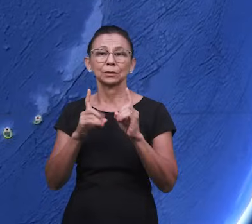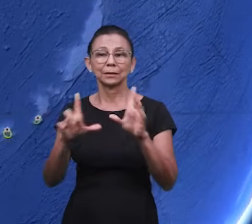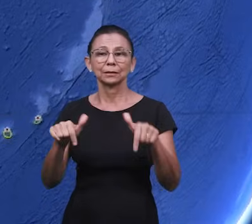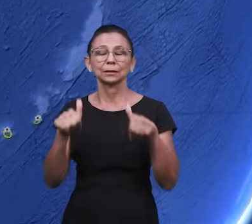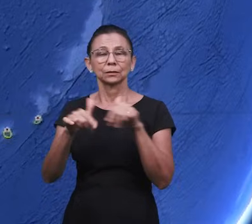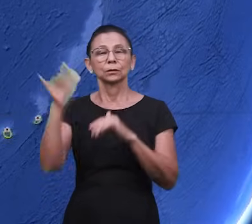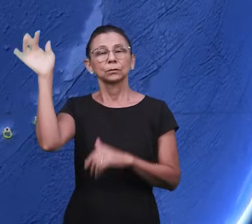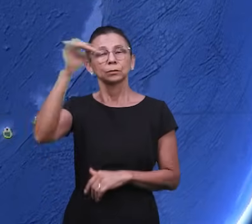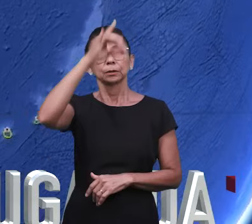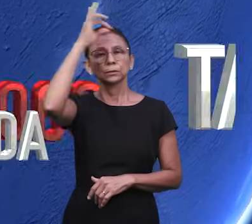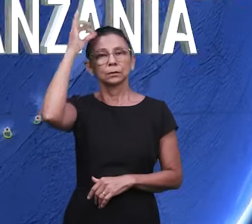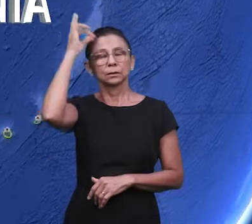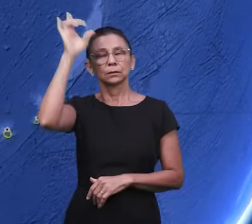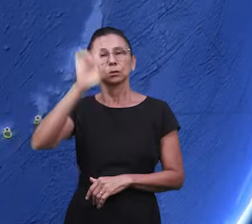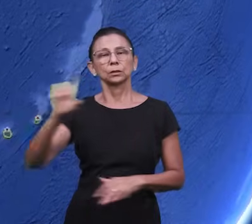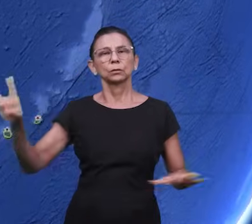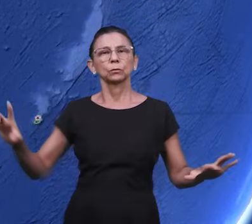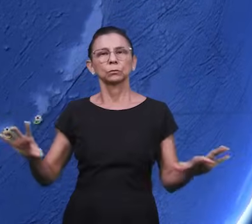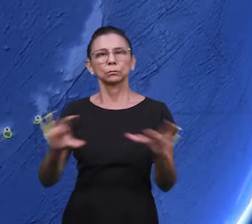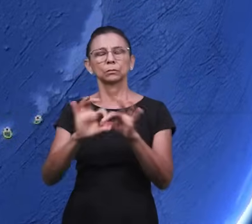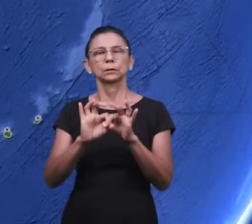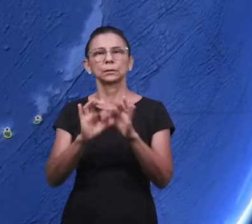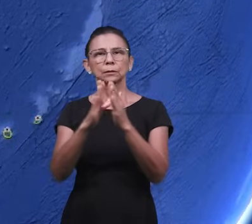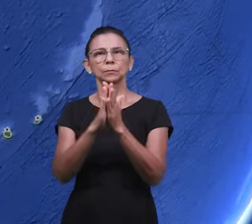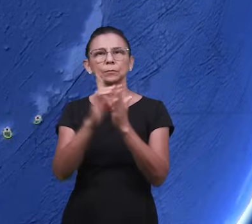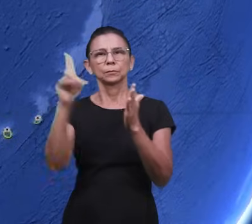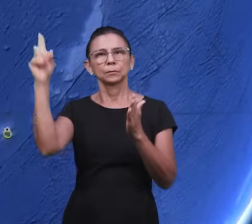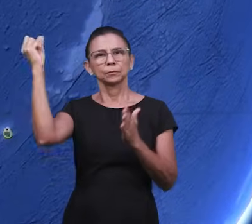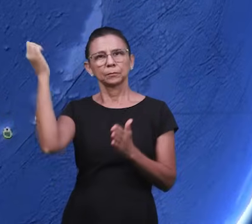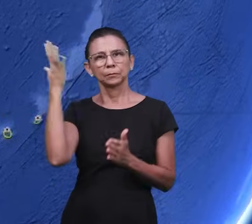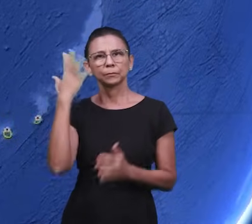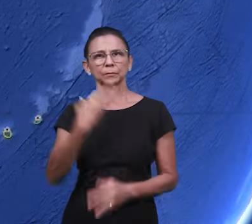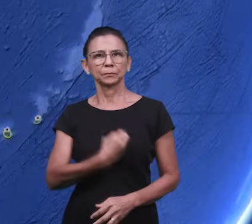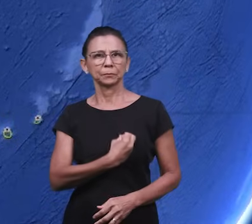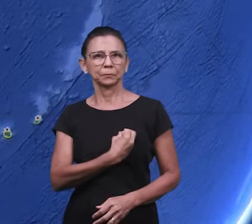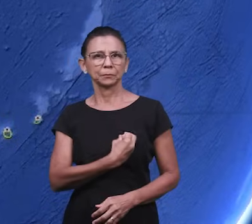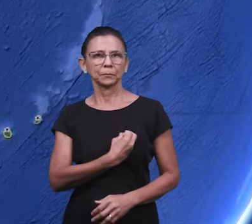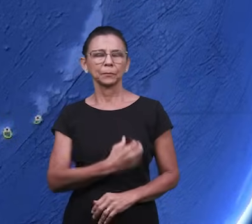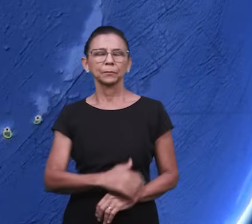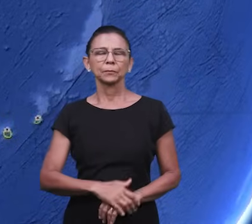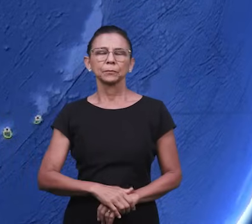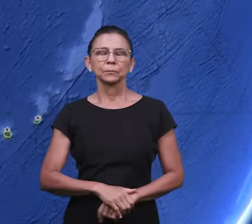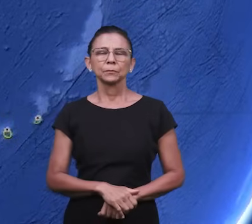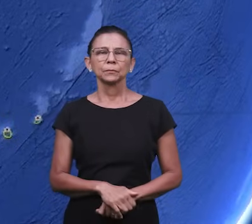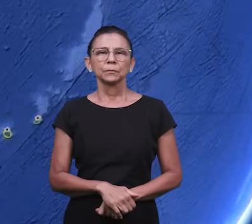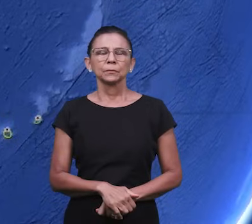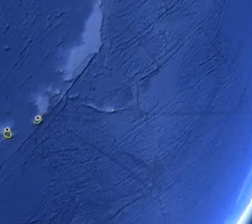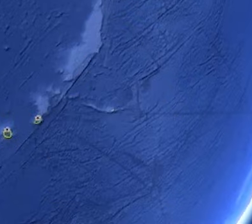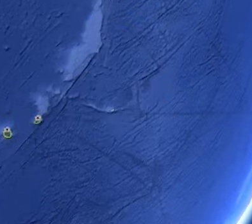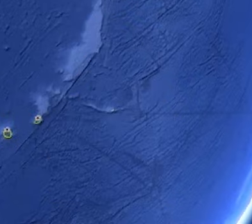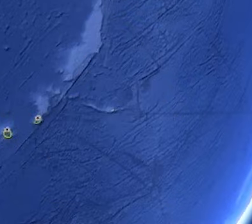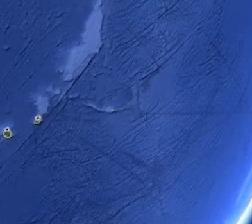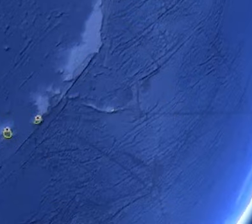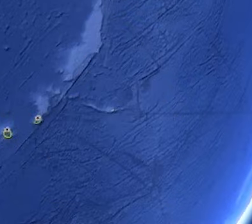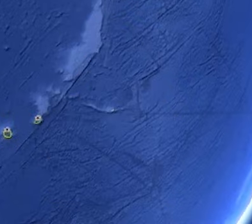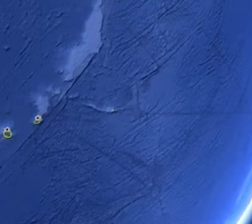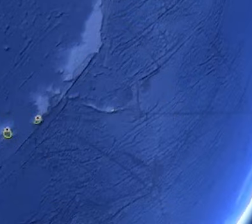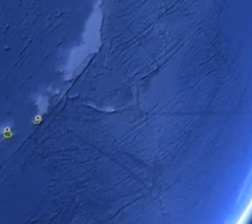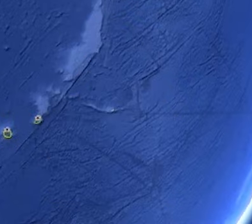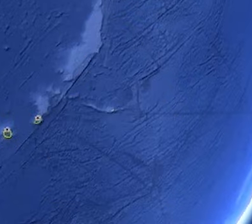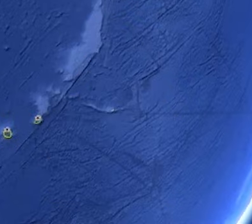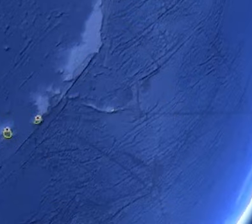pela direção do Espírito Santo de Deus e unidas pela Palavra Viva.